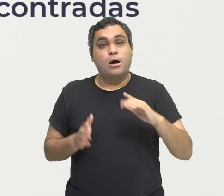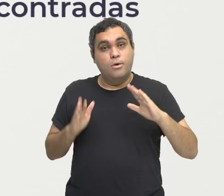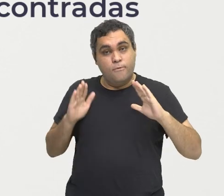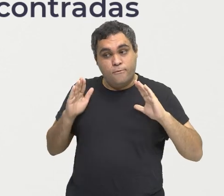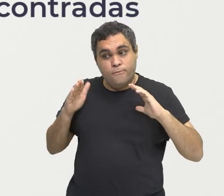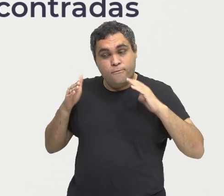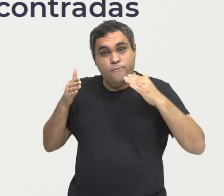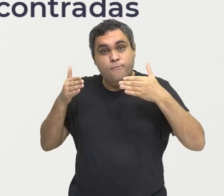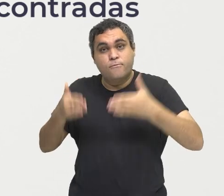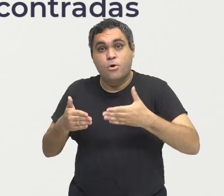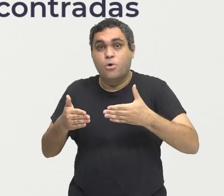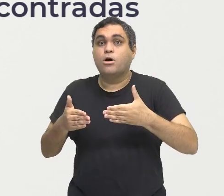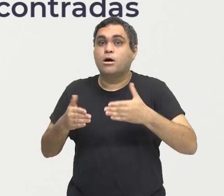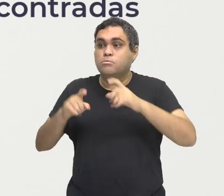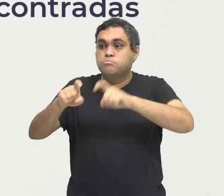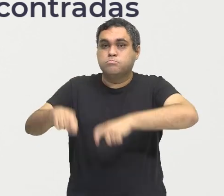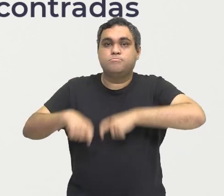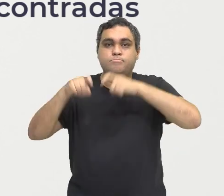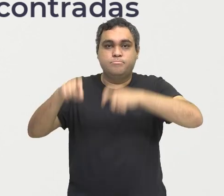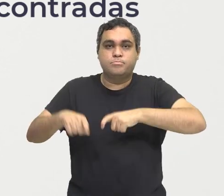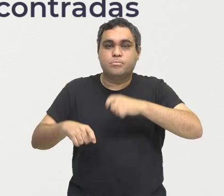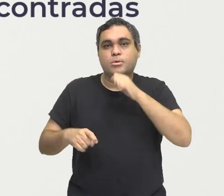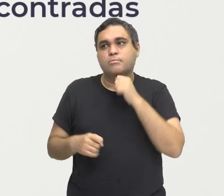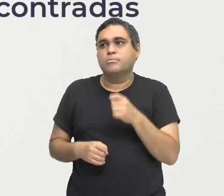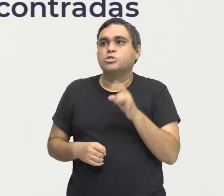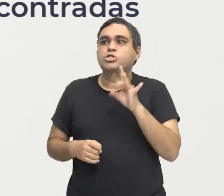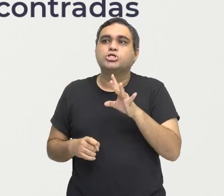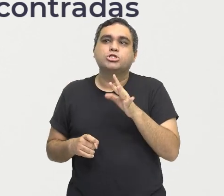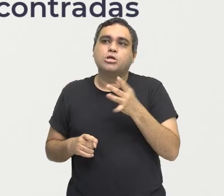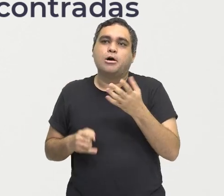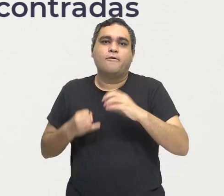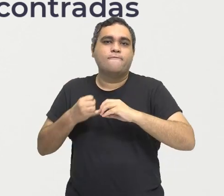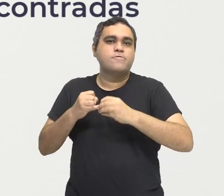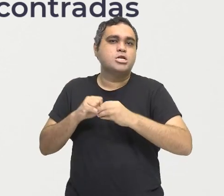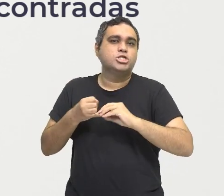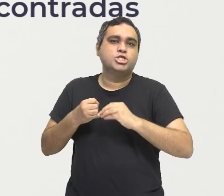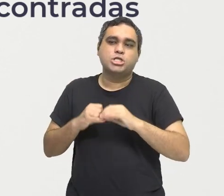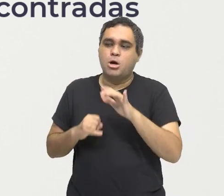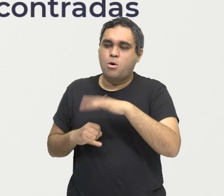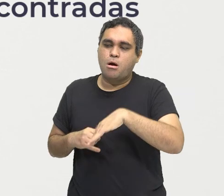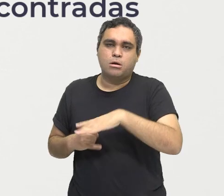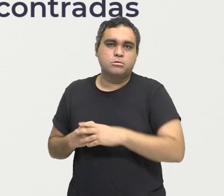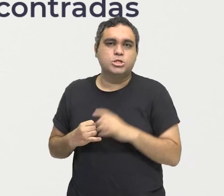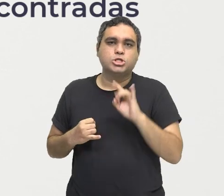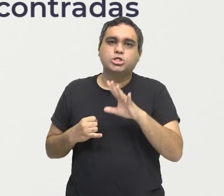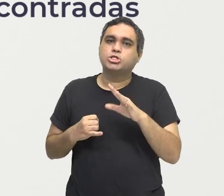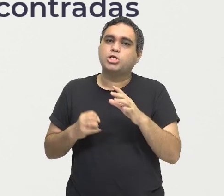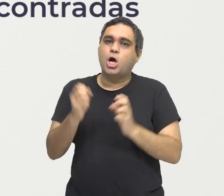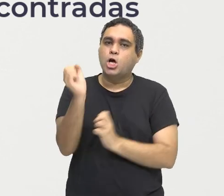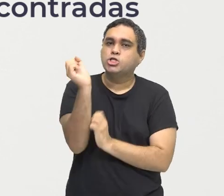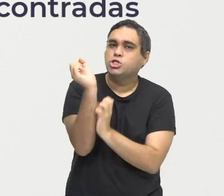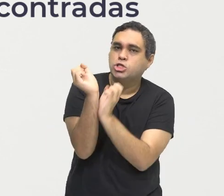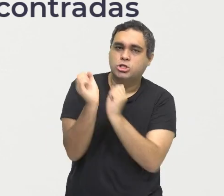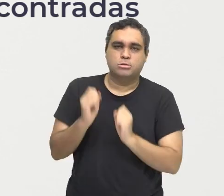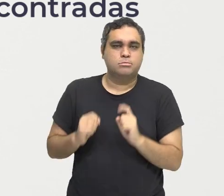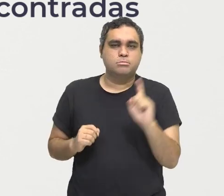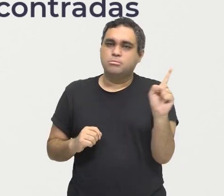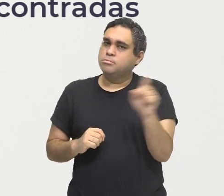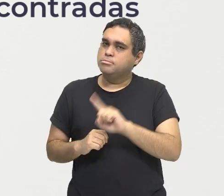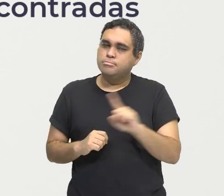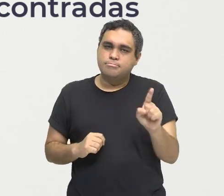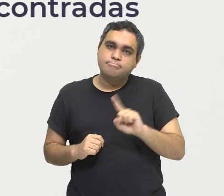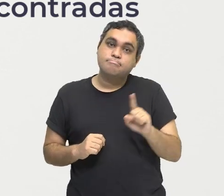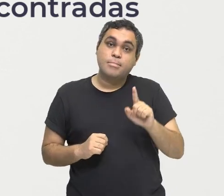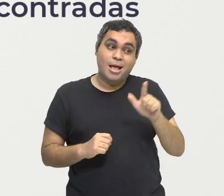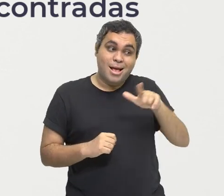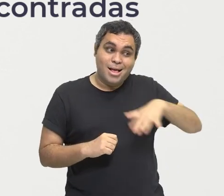a um item da agricultura. Por exemplo, eu vou plantar só feijão aqui. Eu vou plantar só soja aqui. A policultura não, ela